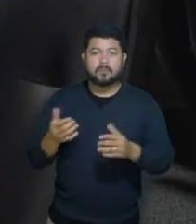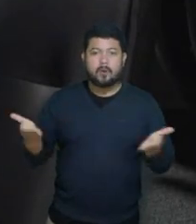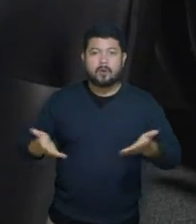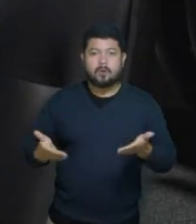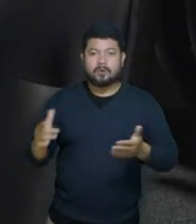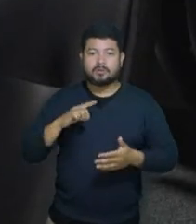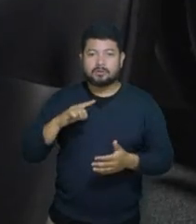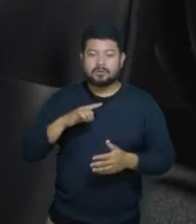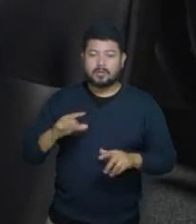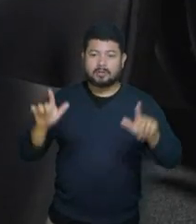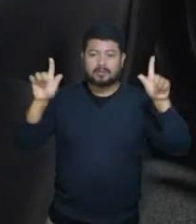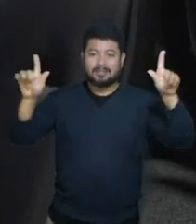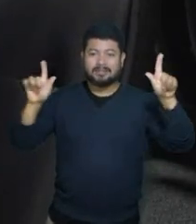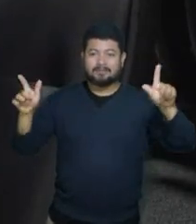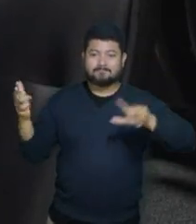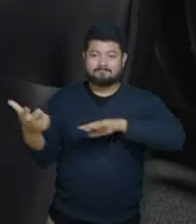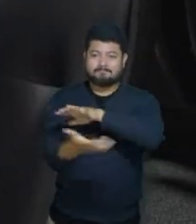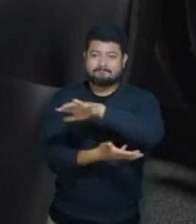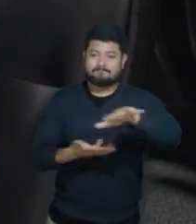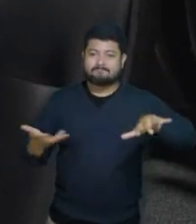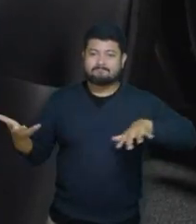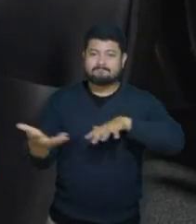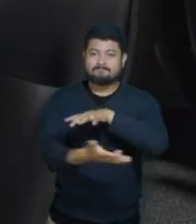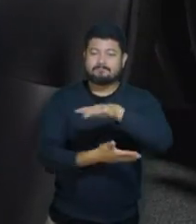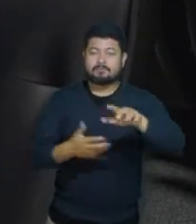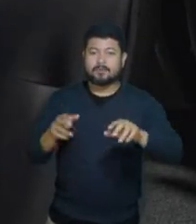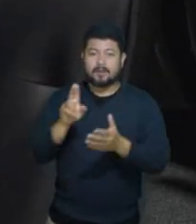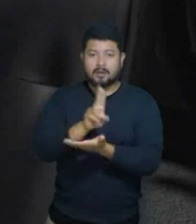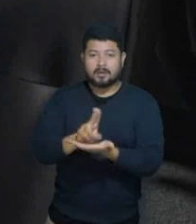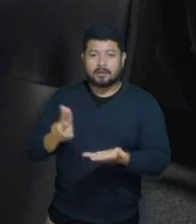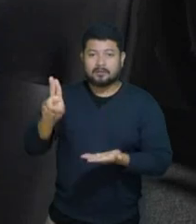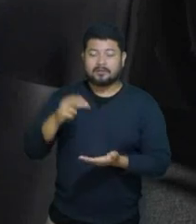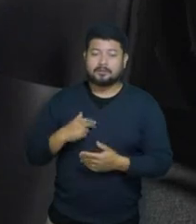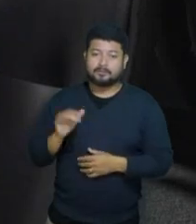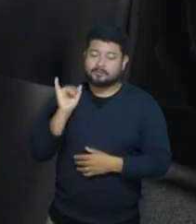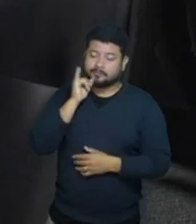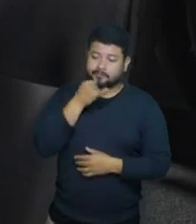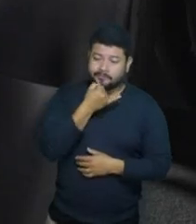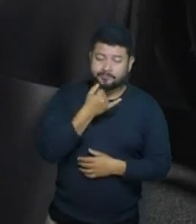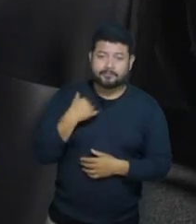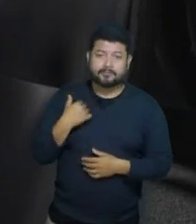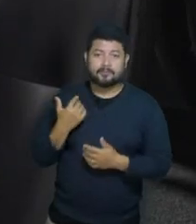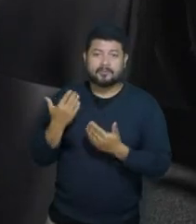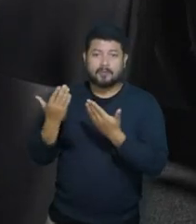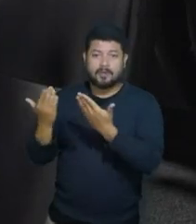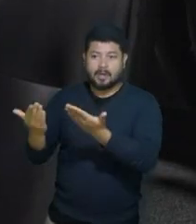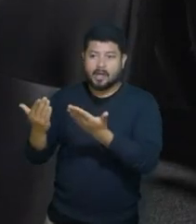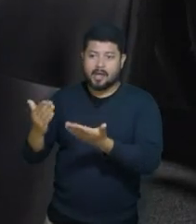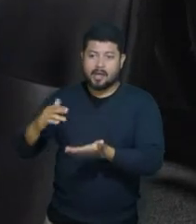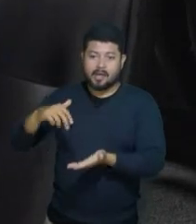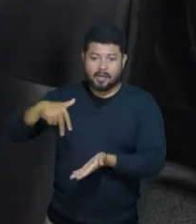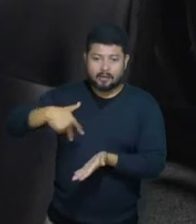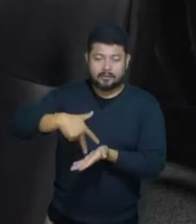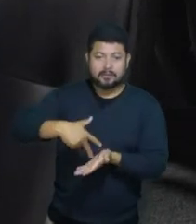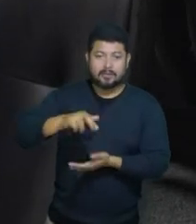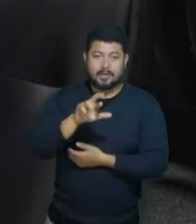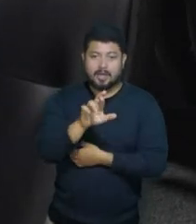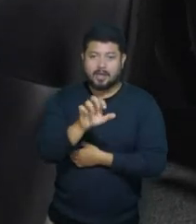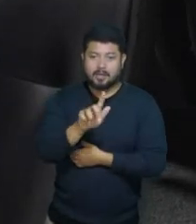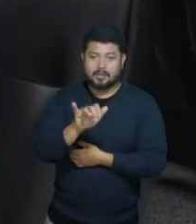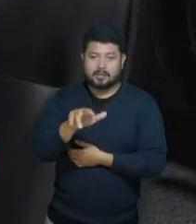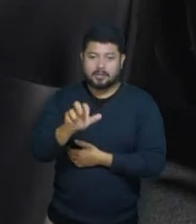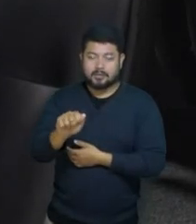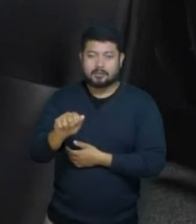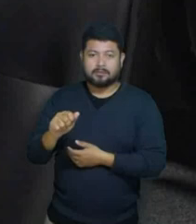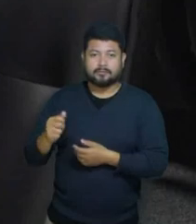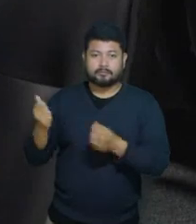estamos num processo de greve na universidade, e é lamentável, né, trazendo esse cenário que a Regina apresentou para nós, saber